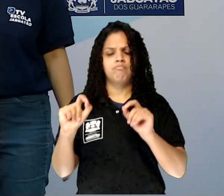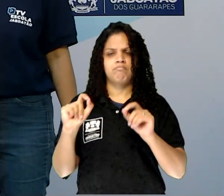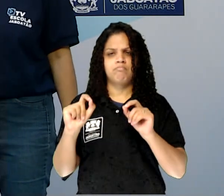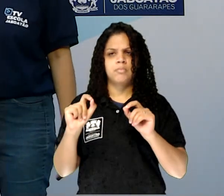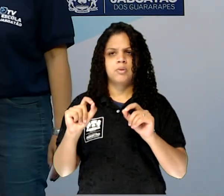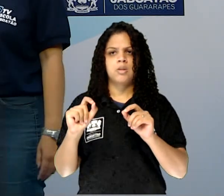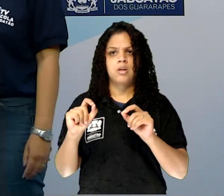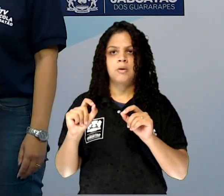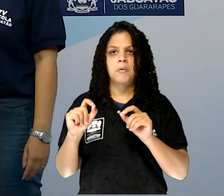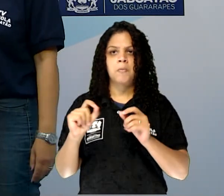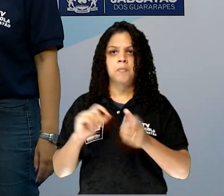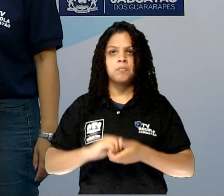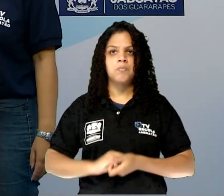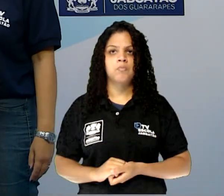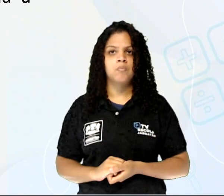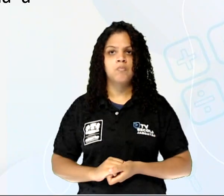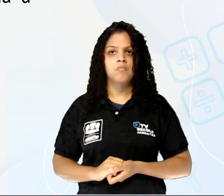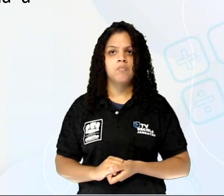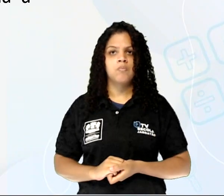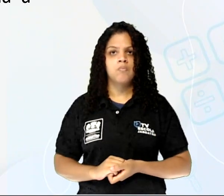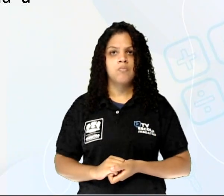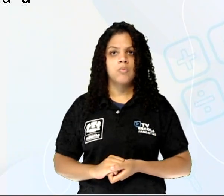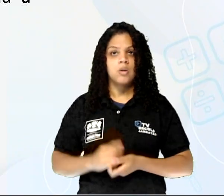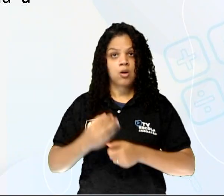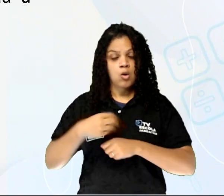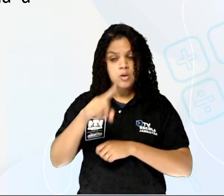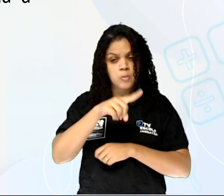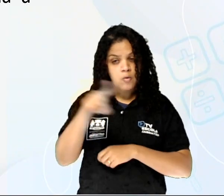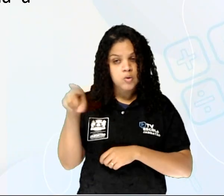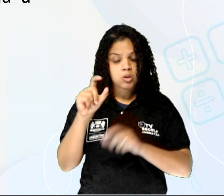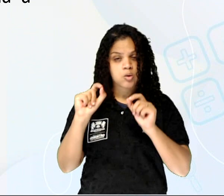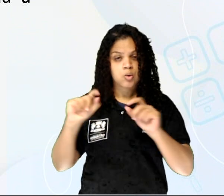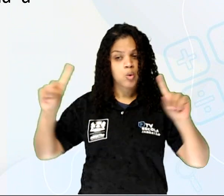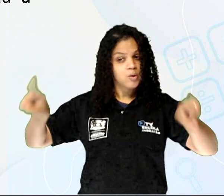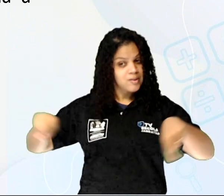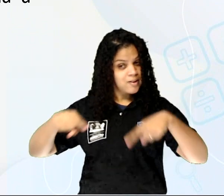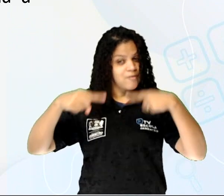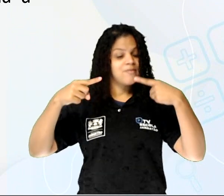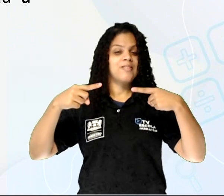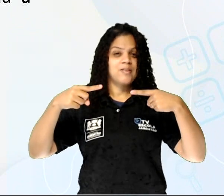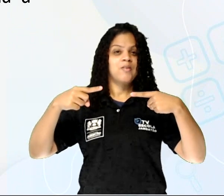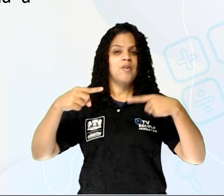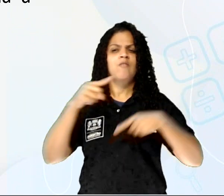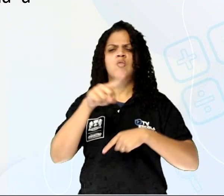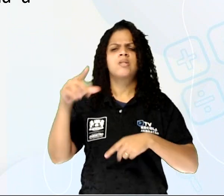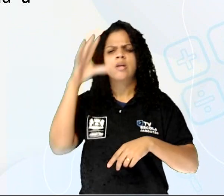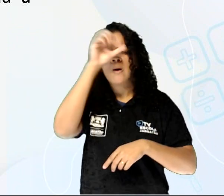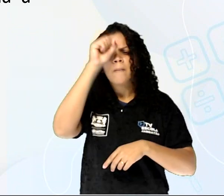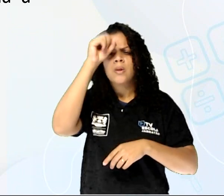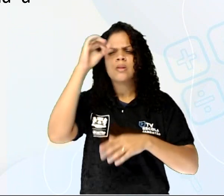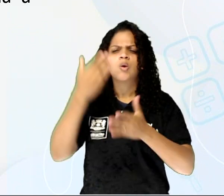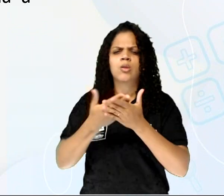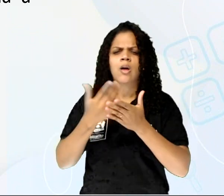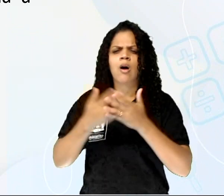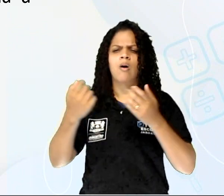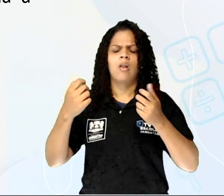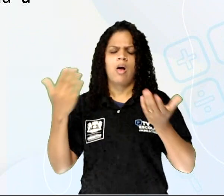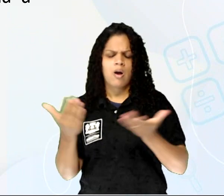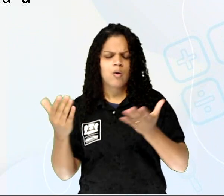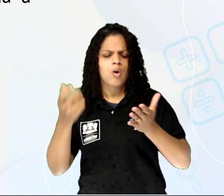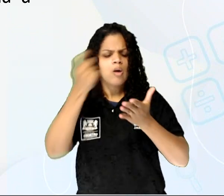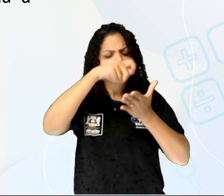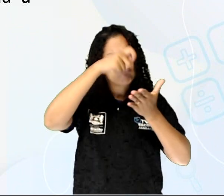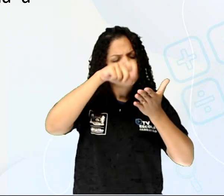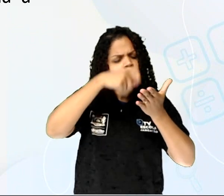gente viu, eu lanço o seguinte desafio para você. A partir do que você aprendeu na aula, escreva em seu caderno. Por